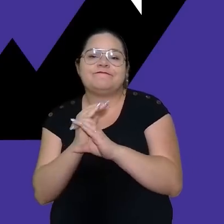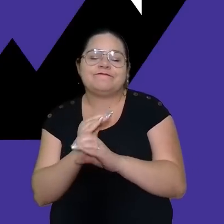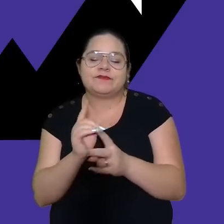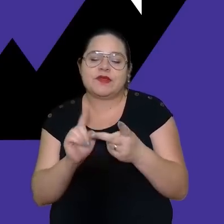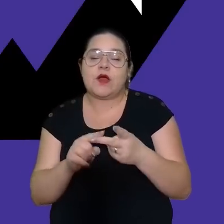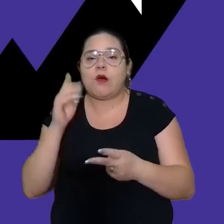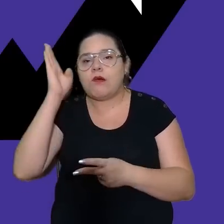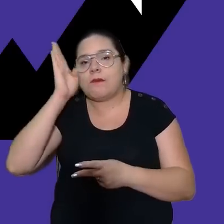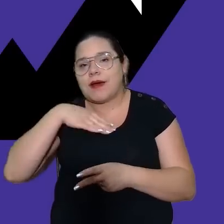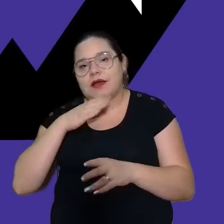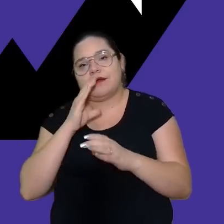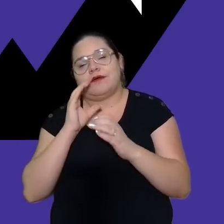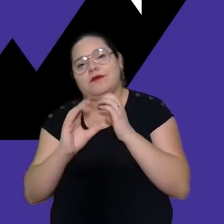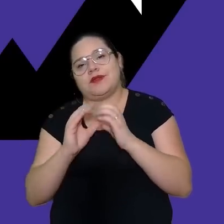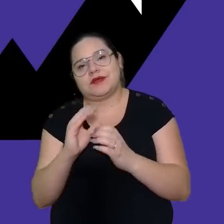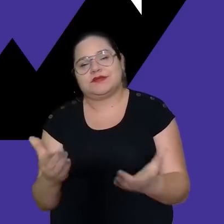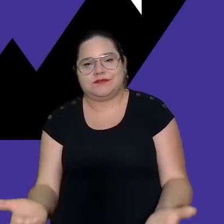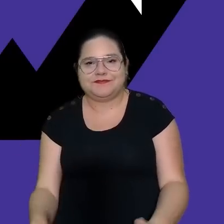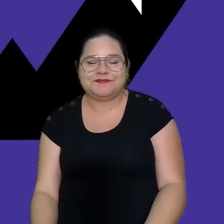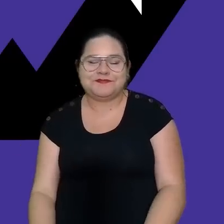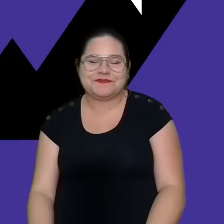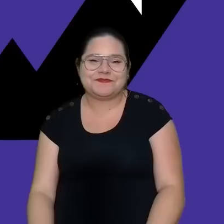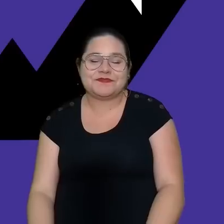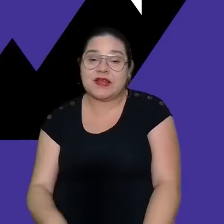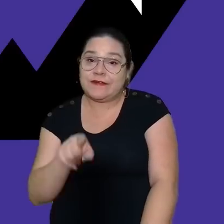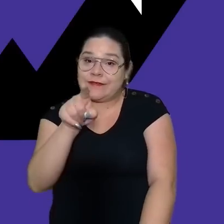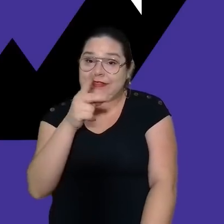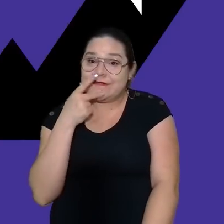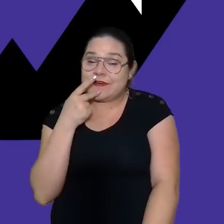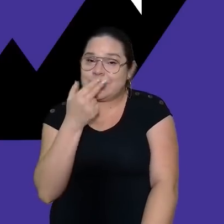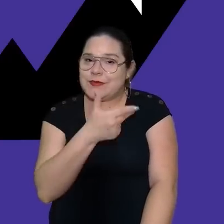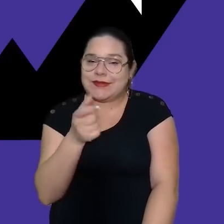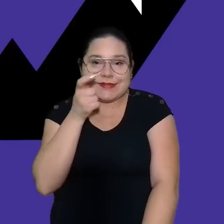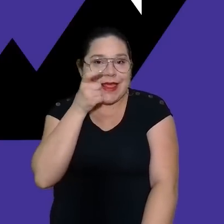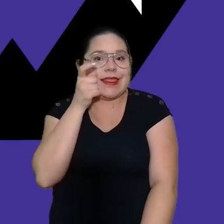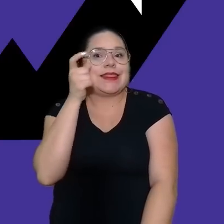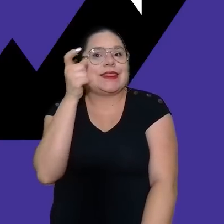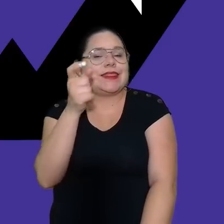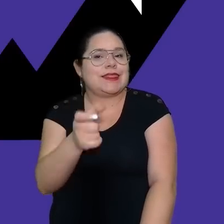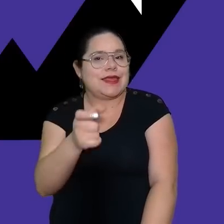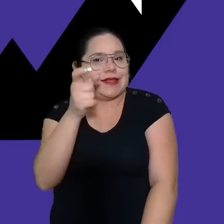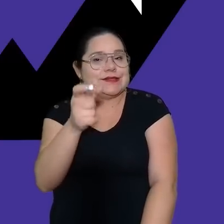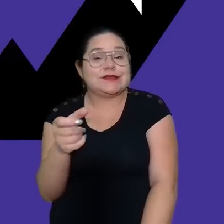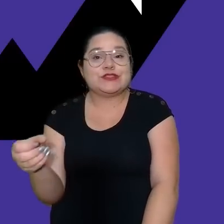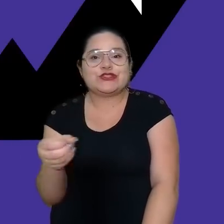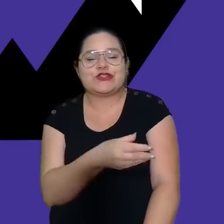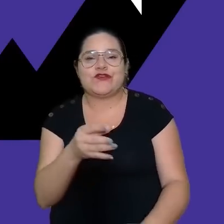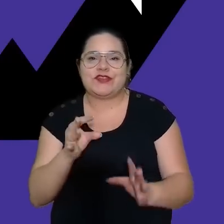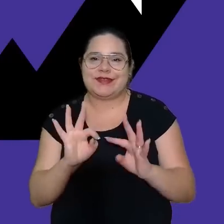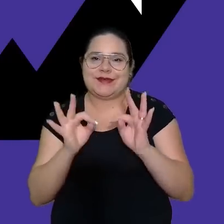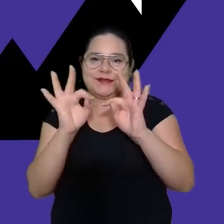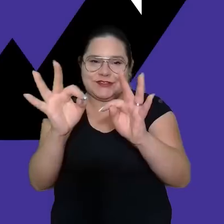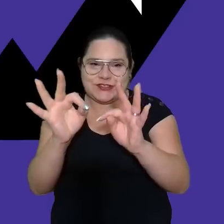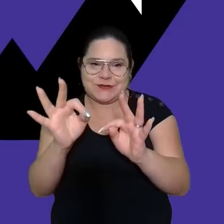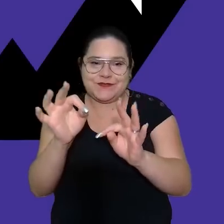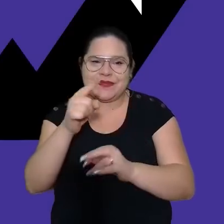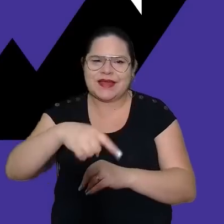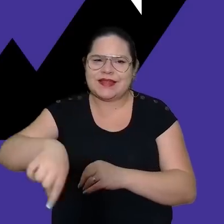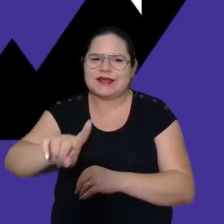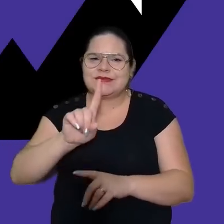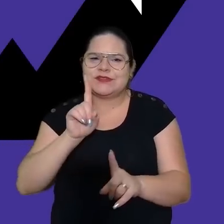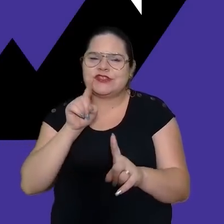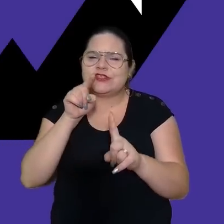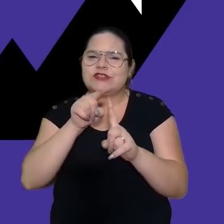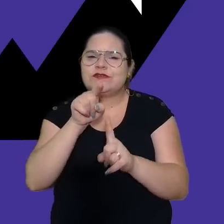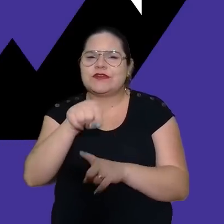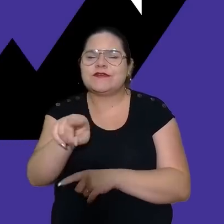né? Agora, você tocou num ponto interessantíssimo, Ayrton, que é de novas tecnologias. Nesse sentido, o que vocês estão